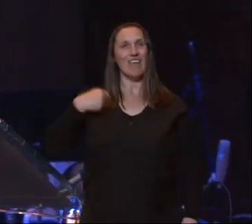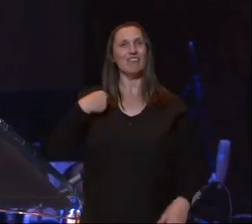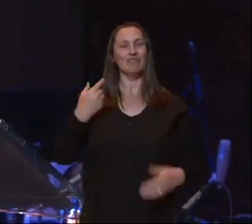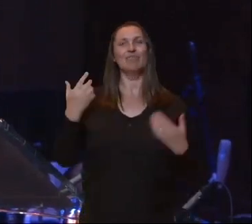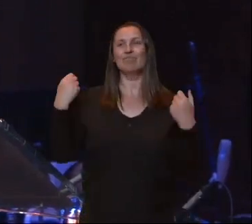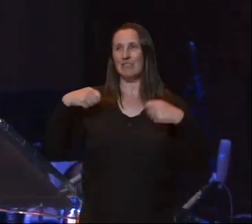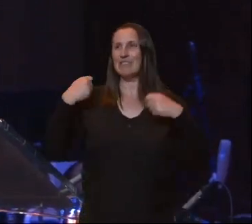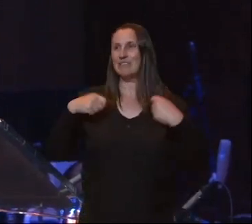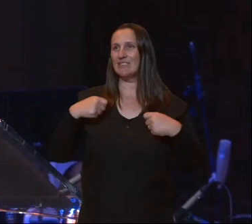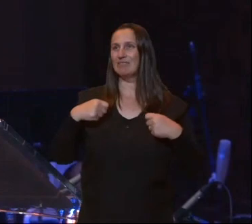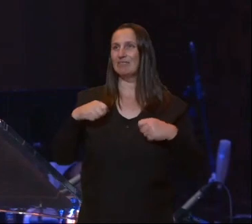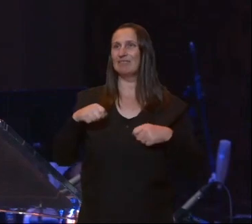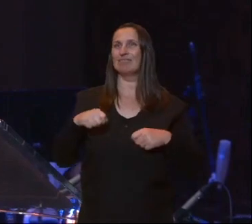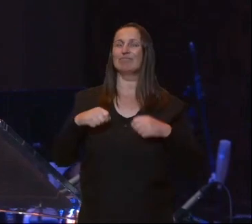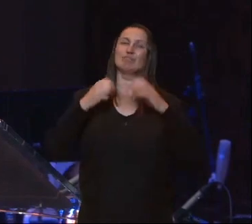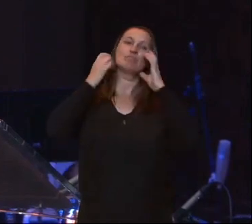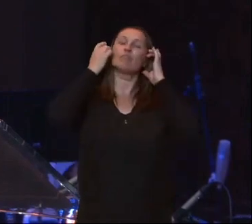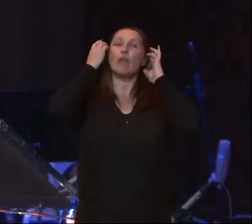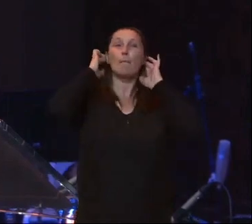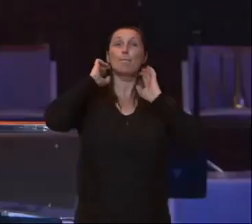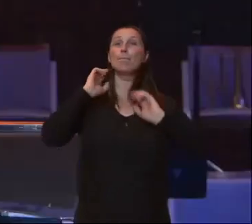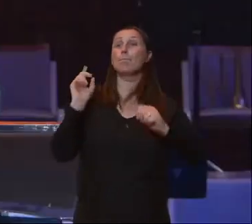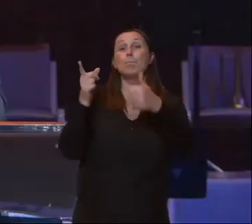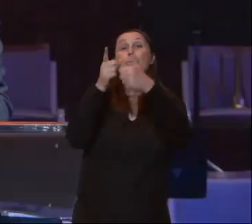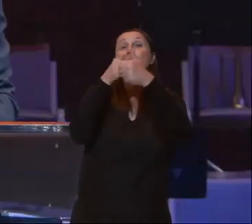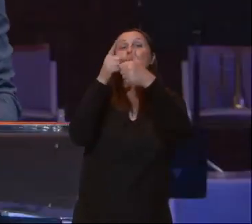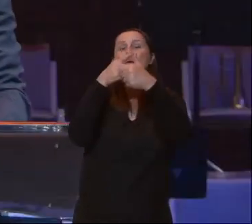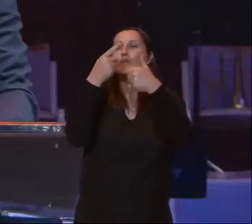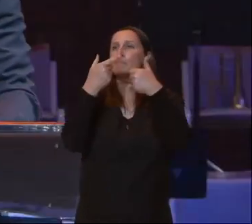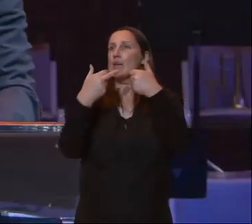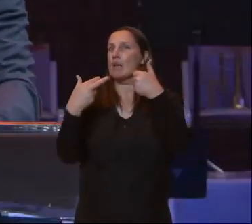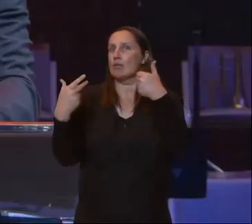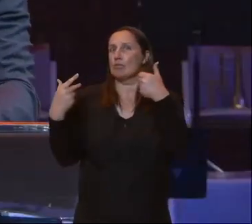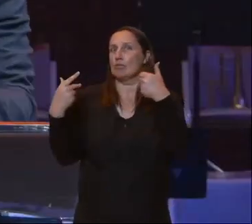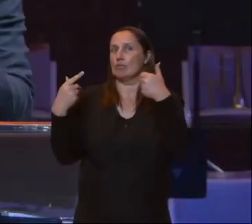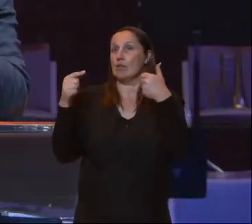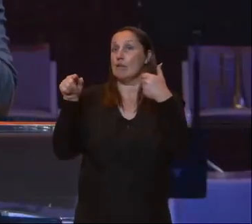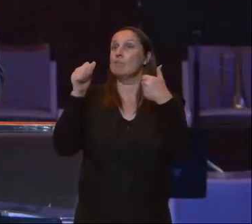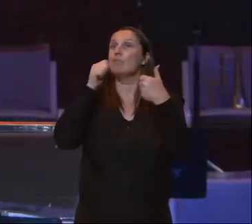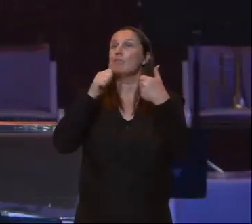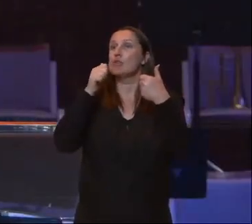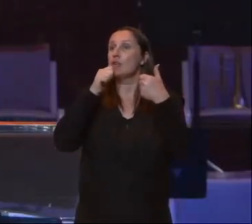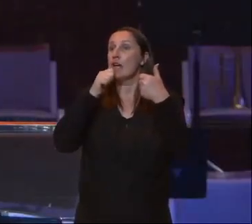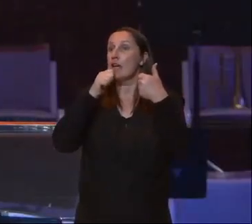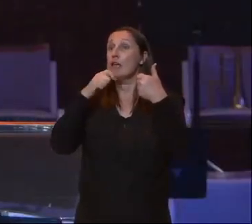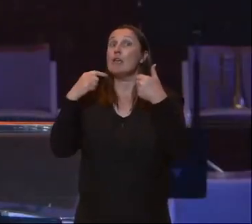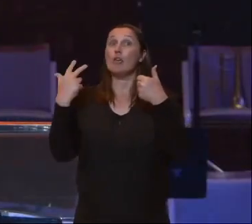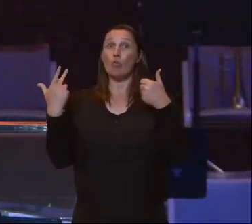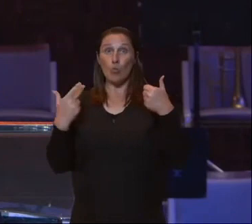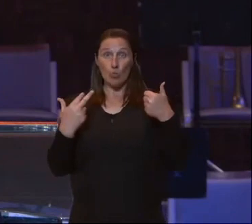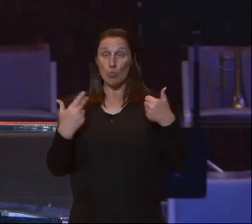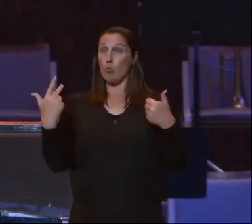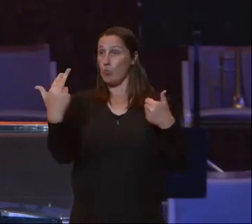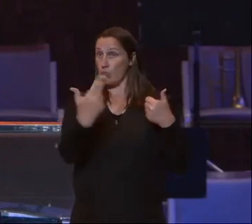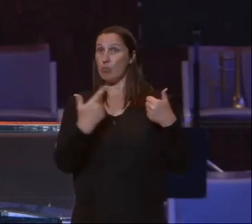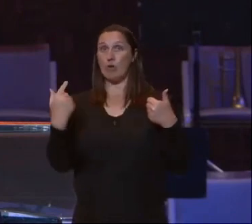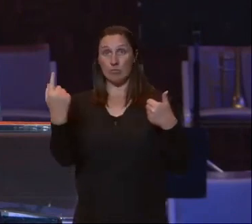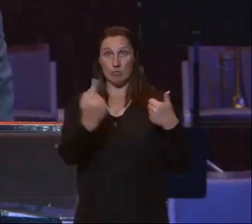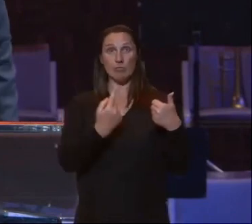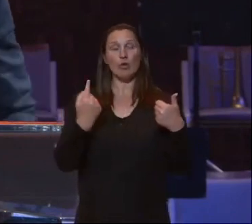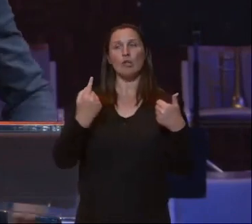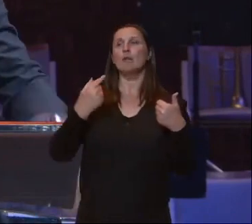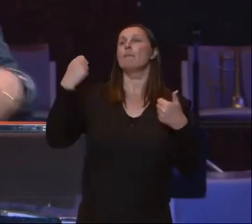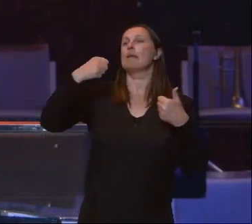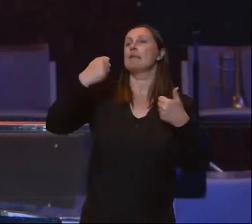de um resgatador. Primeiro motivo porque aquela mulher, e eu creio que cada um de nós precisa de um resgatador, é porque